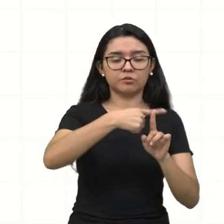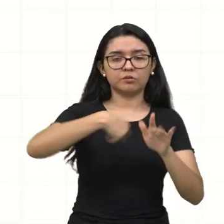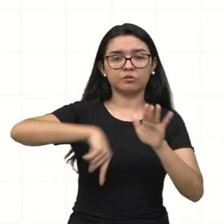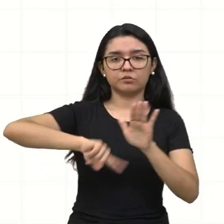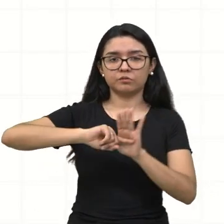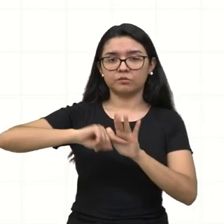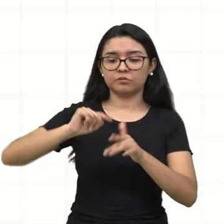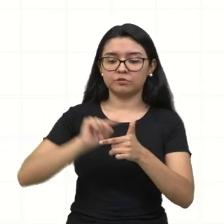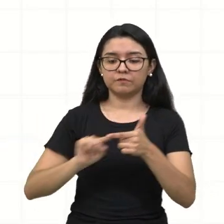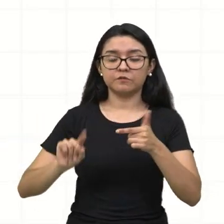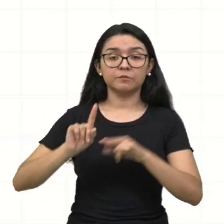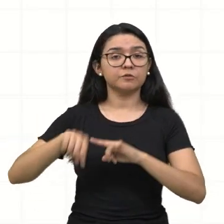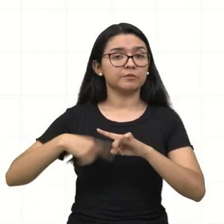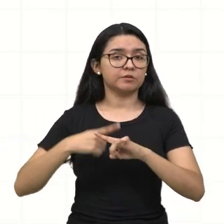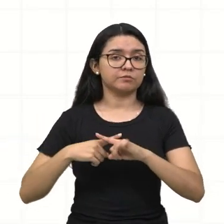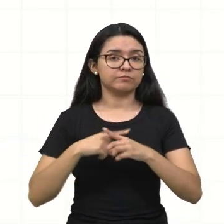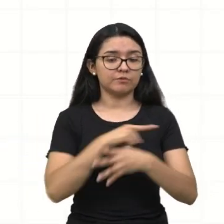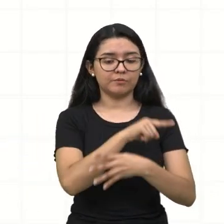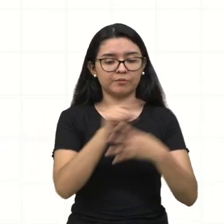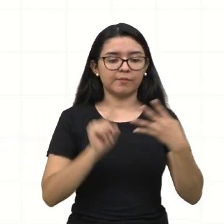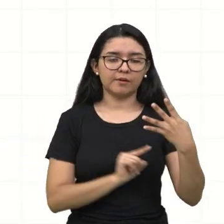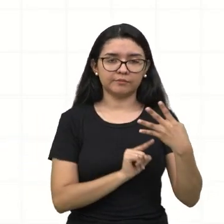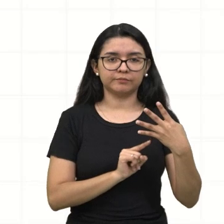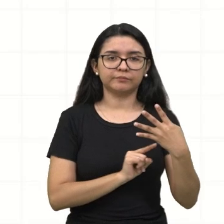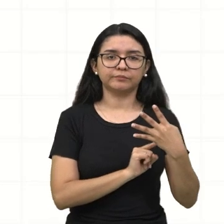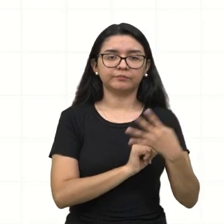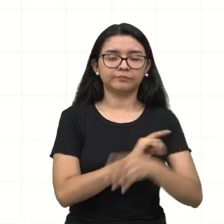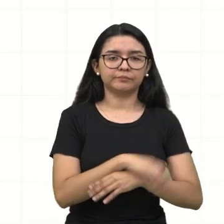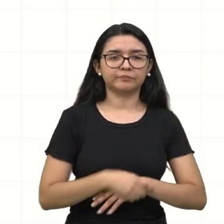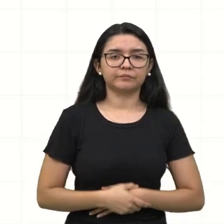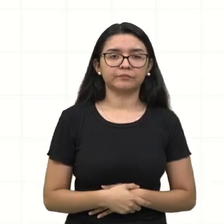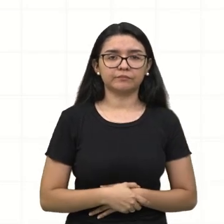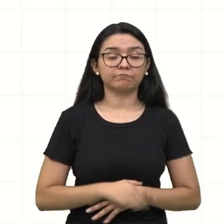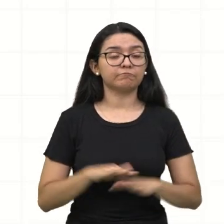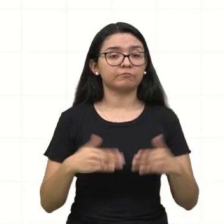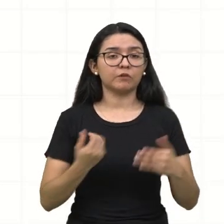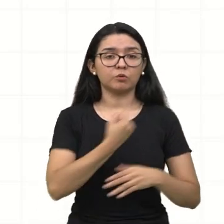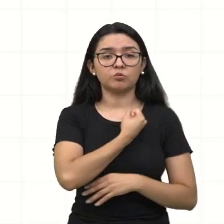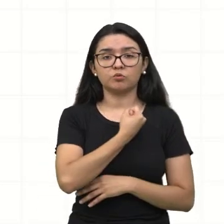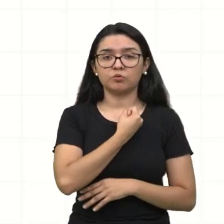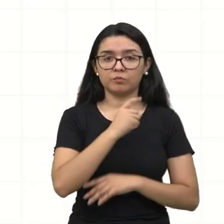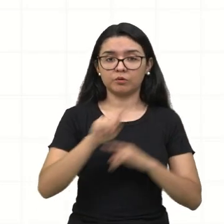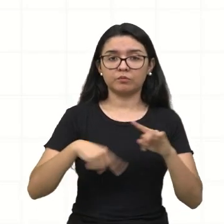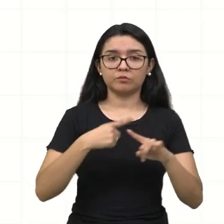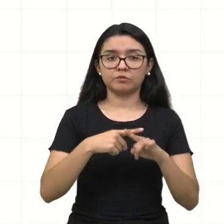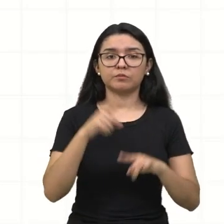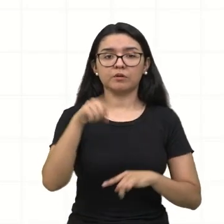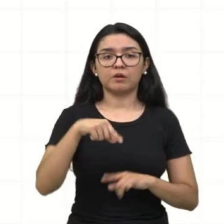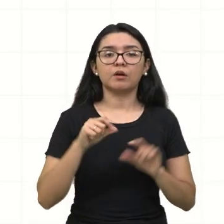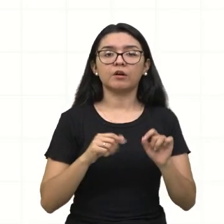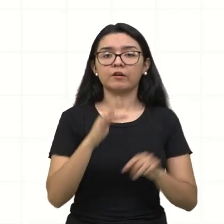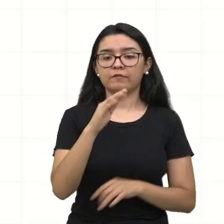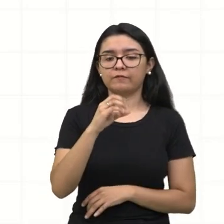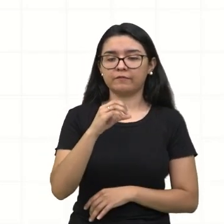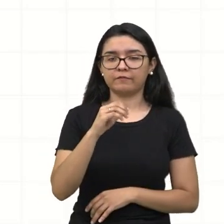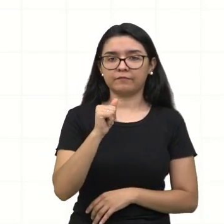subtração, divisão e multiplicação. Os números multiplicados são chamados de